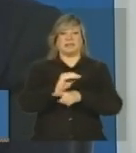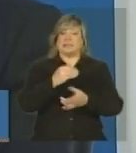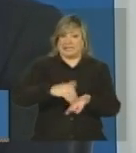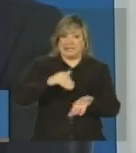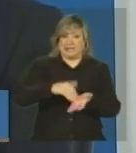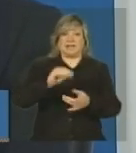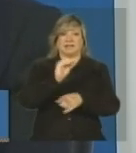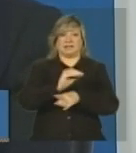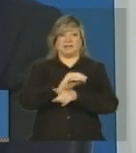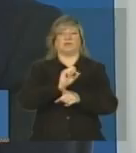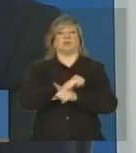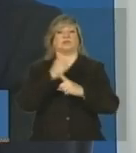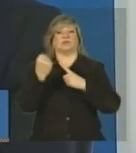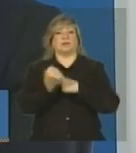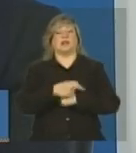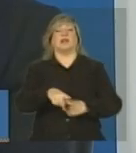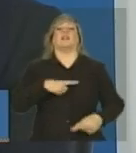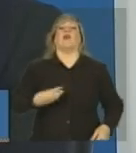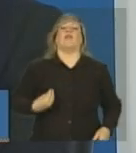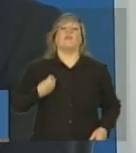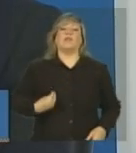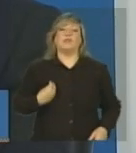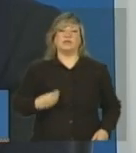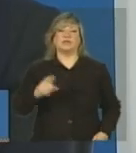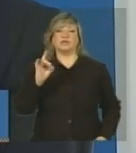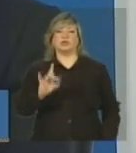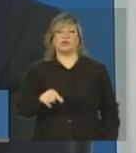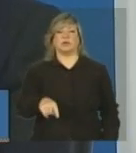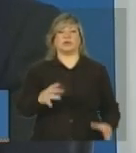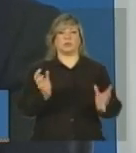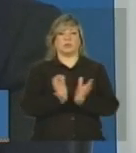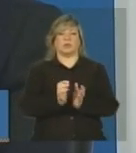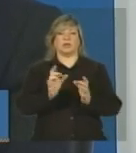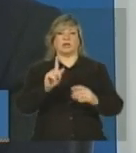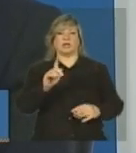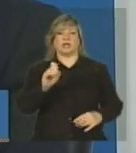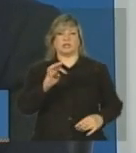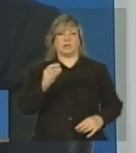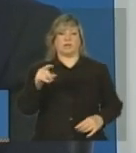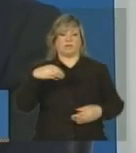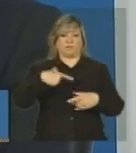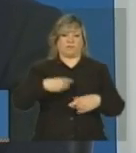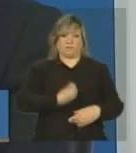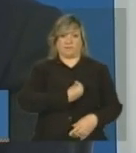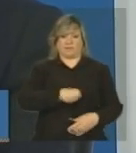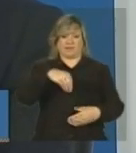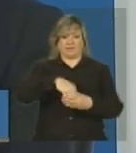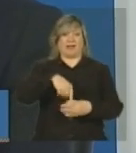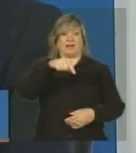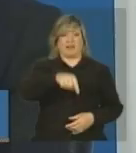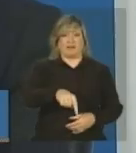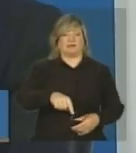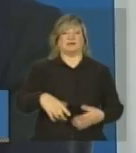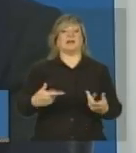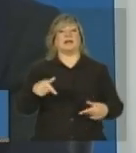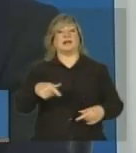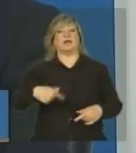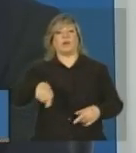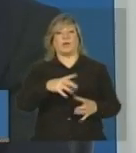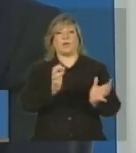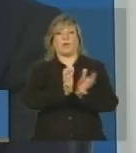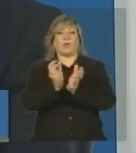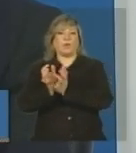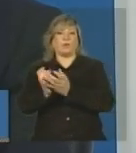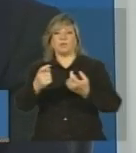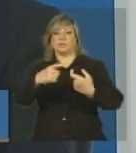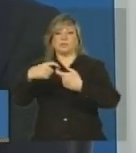que funciona como a unidade de gestão do programa funciona lá. Essa instância de controle social, normalmente, são órgãos